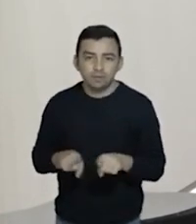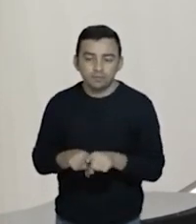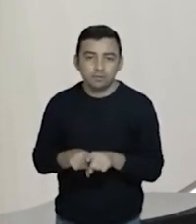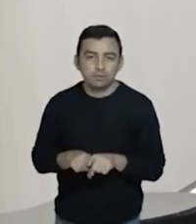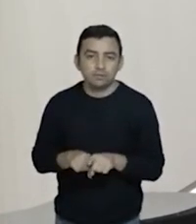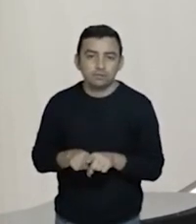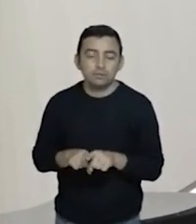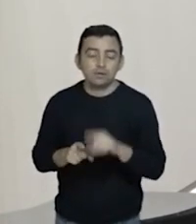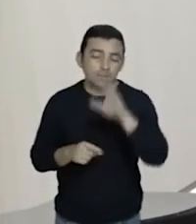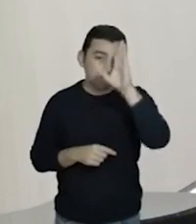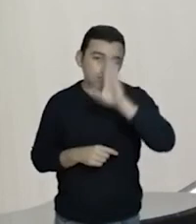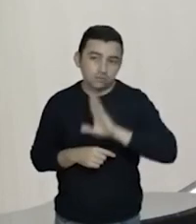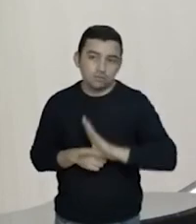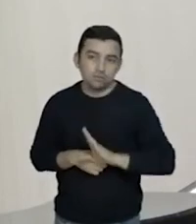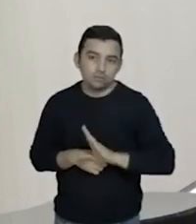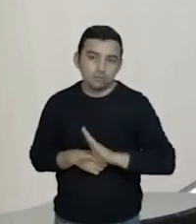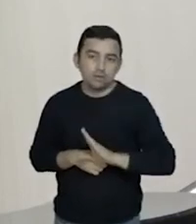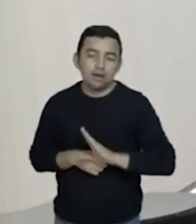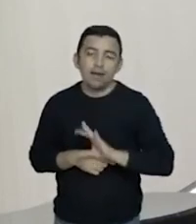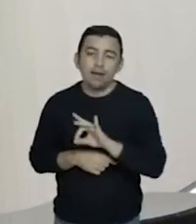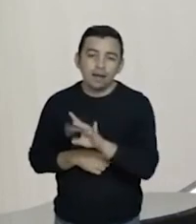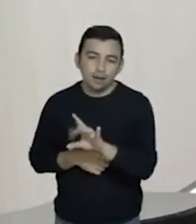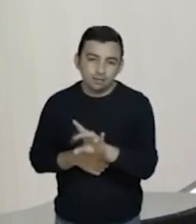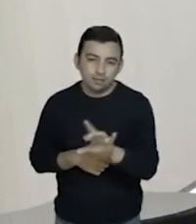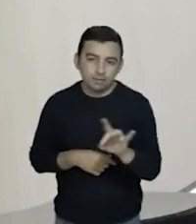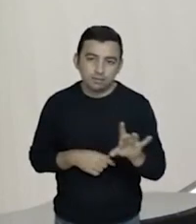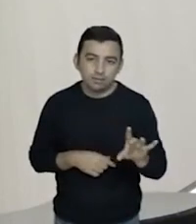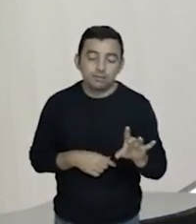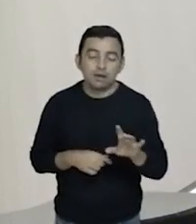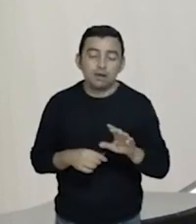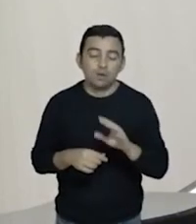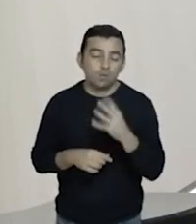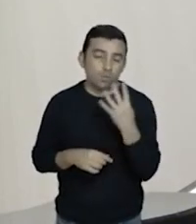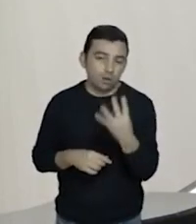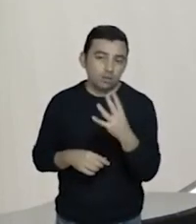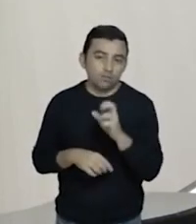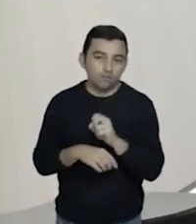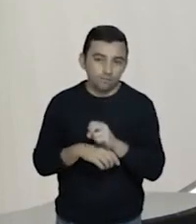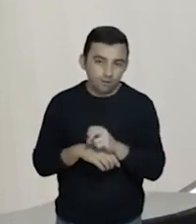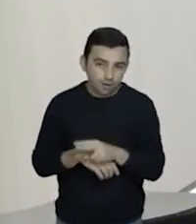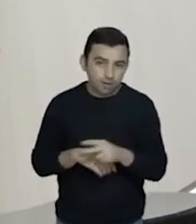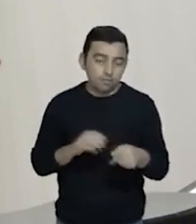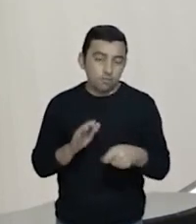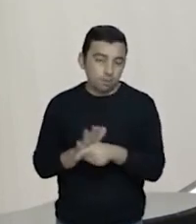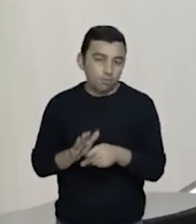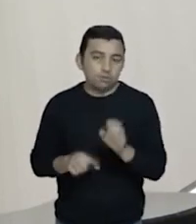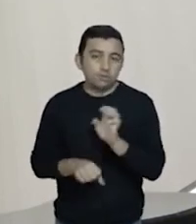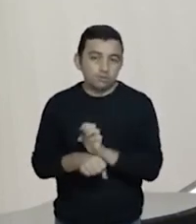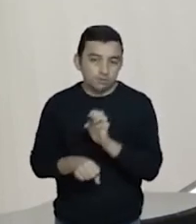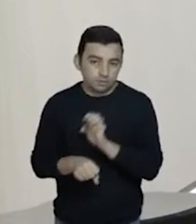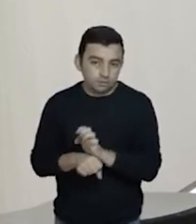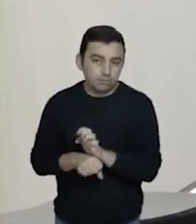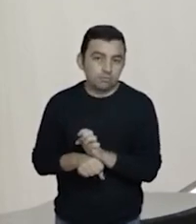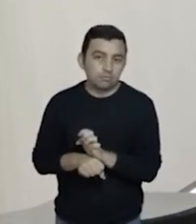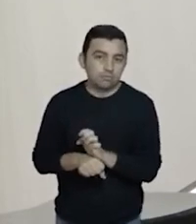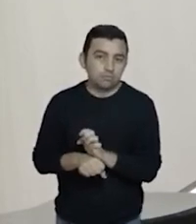gratuidade a cada quatro vagas que o estado